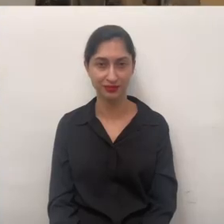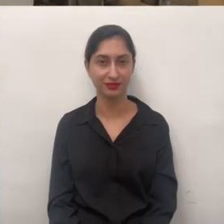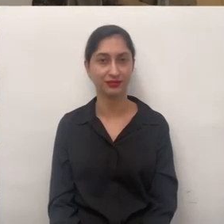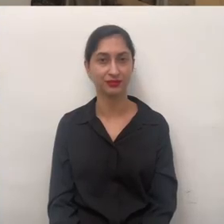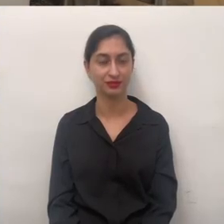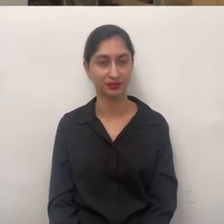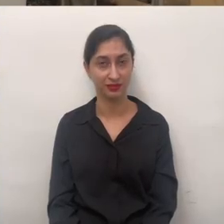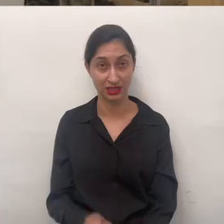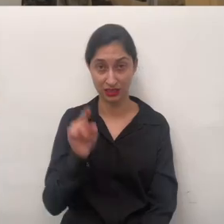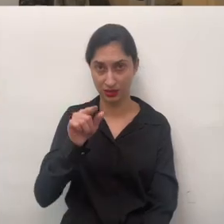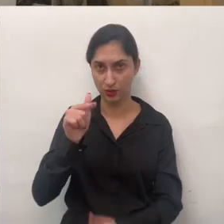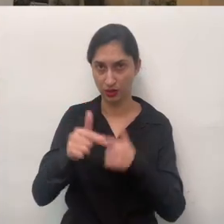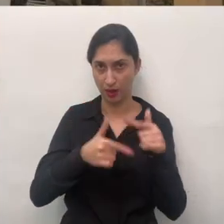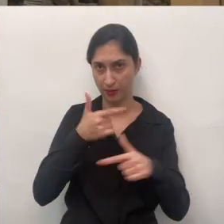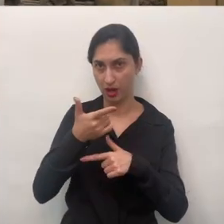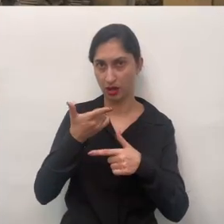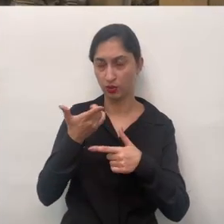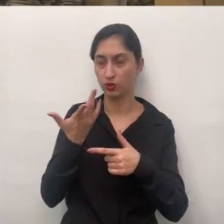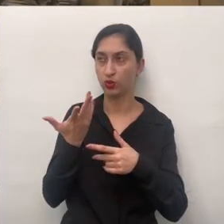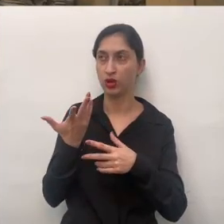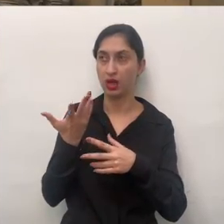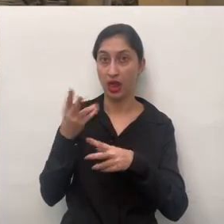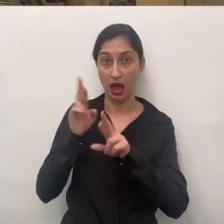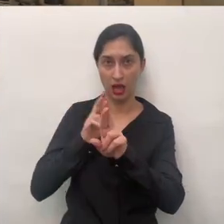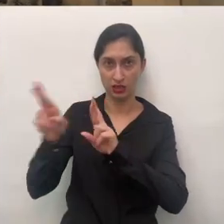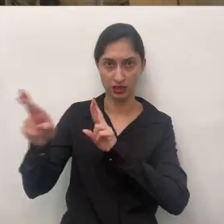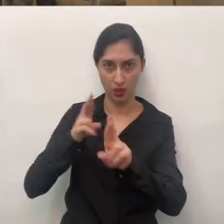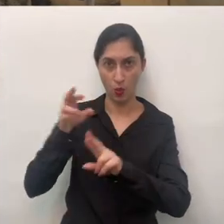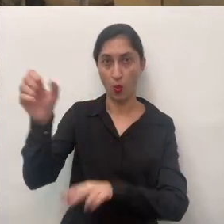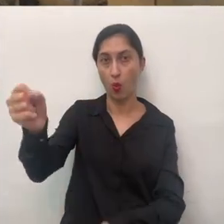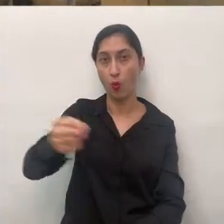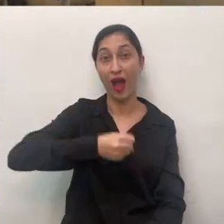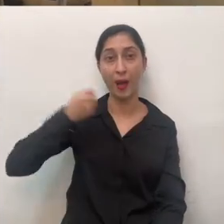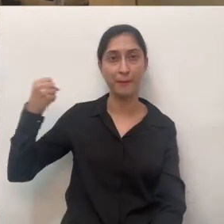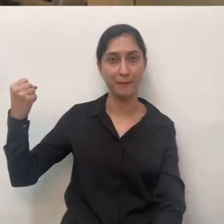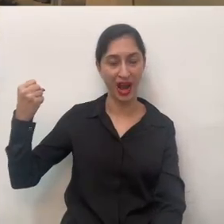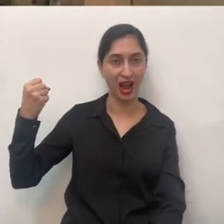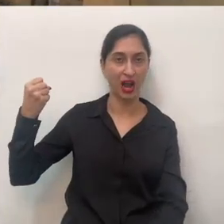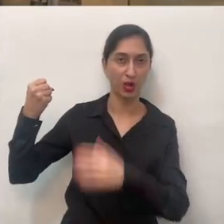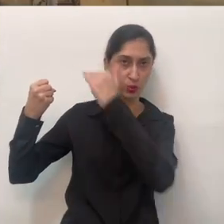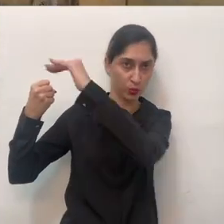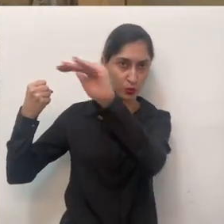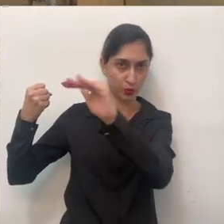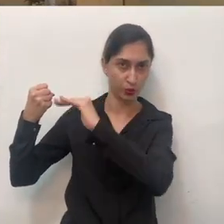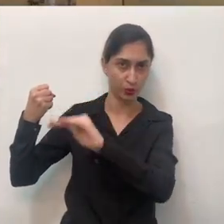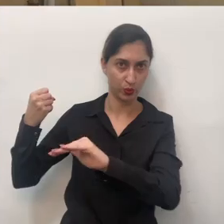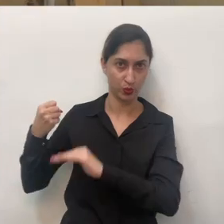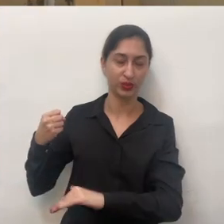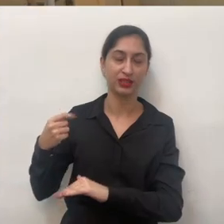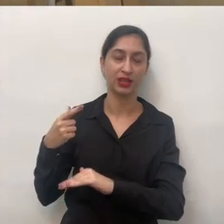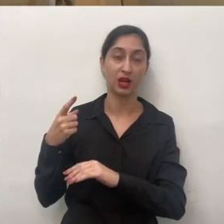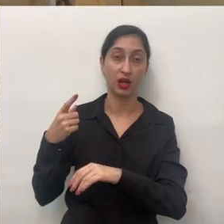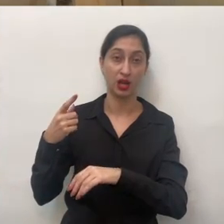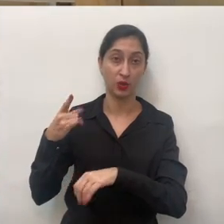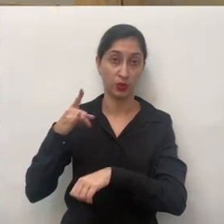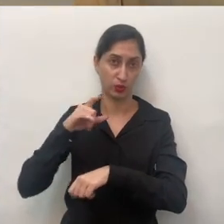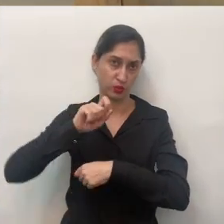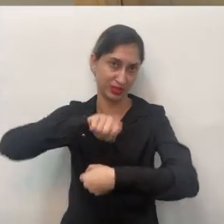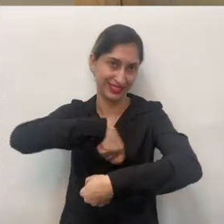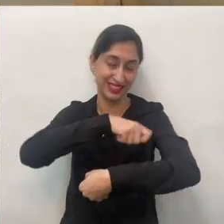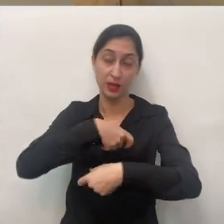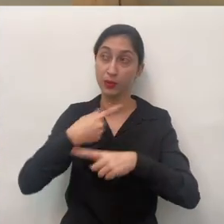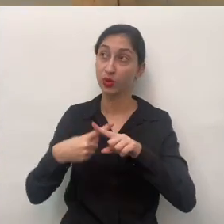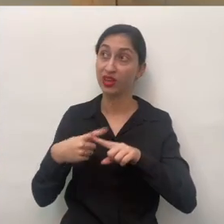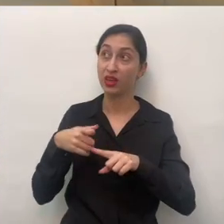Esse é um dos trabalhos, é um trabalho de intervenção num dos armários da cozinha. E é uma